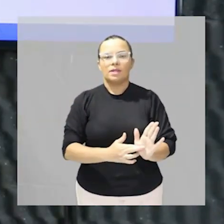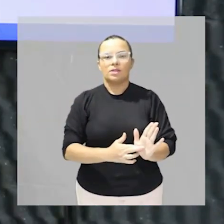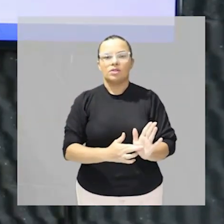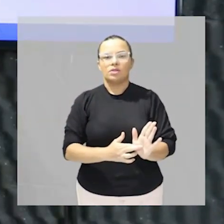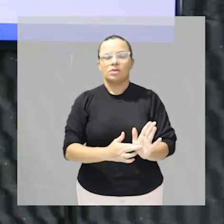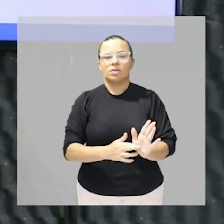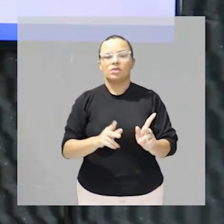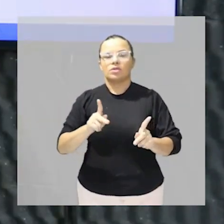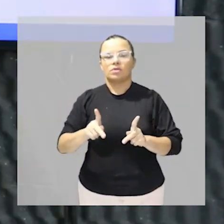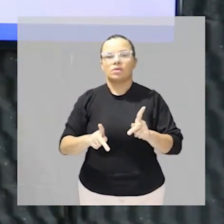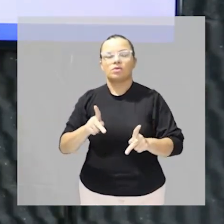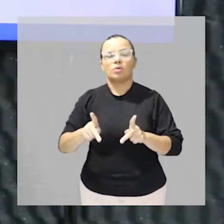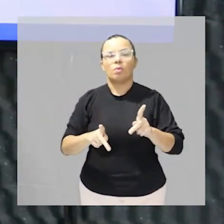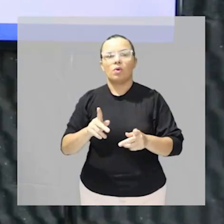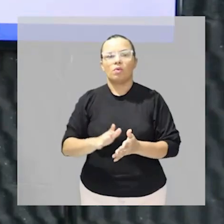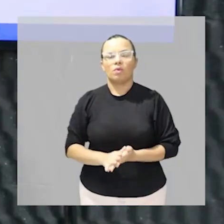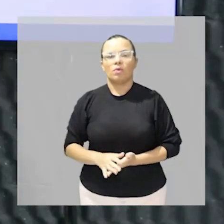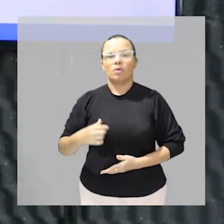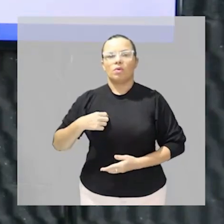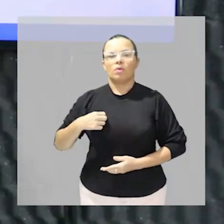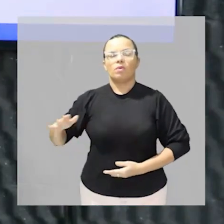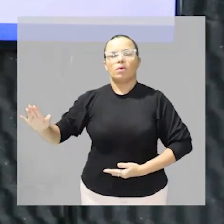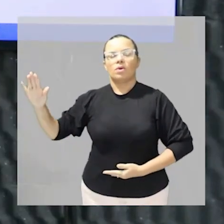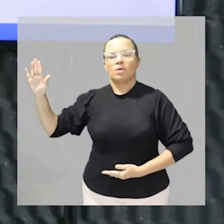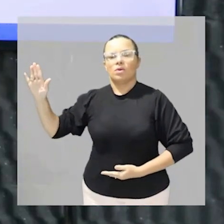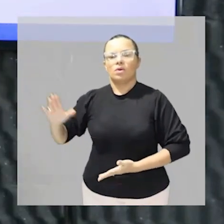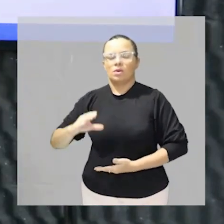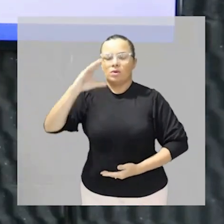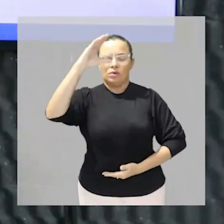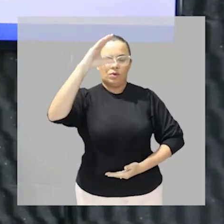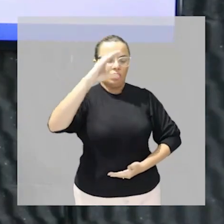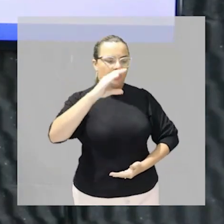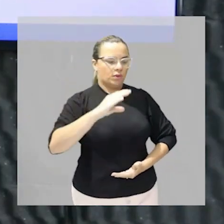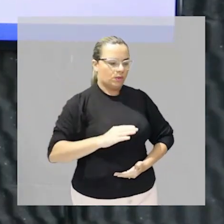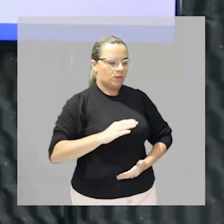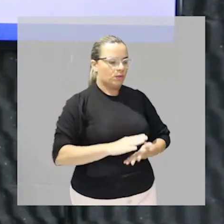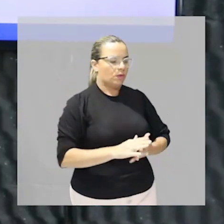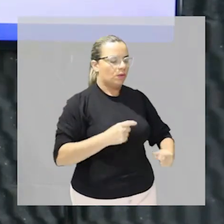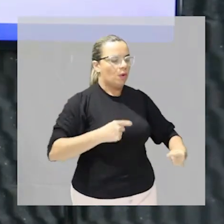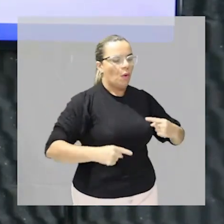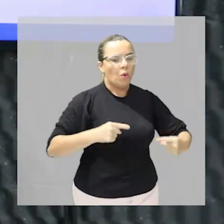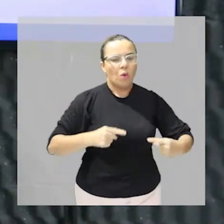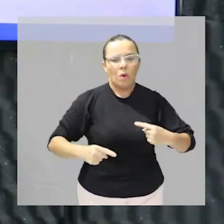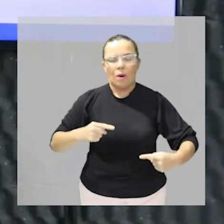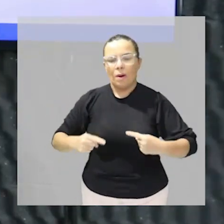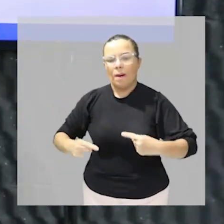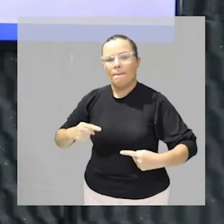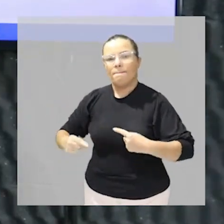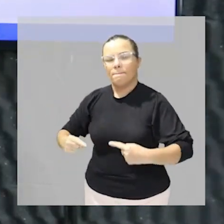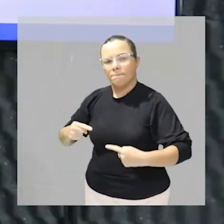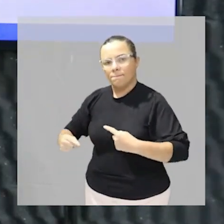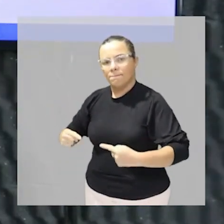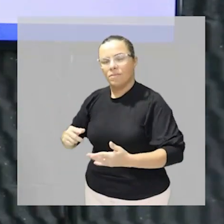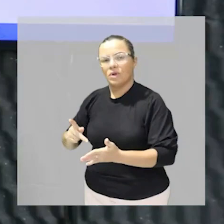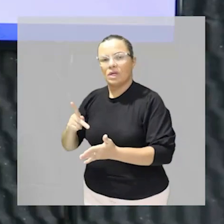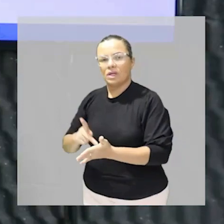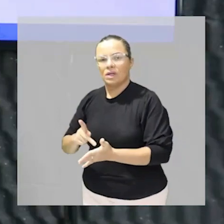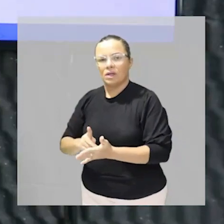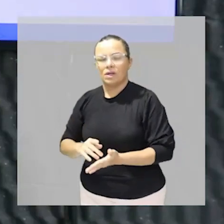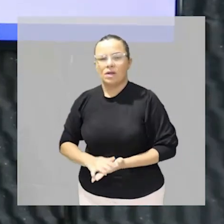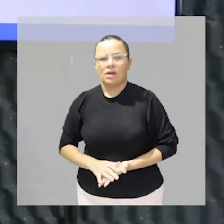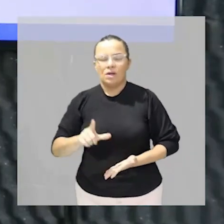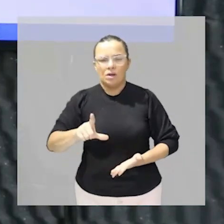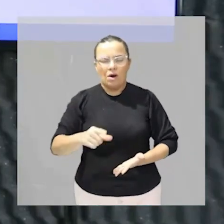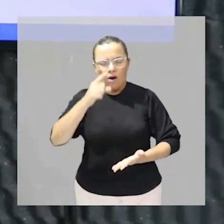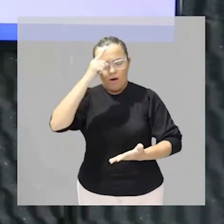representativa. Essa democracia, os cidadãos, eles discutem, eles vão, na verdade, decidir